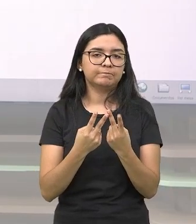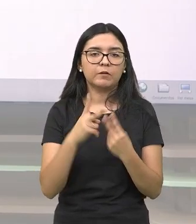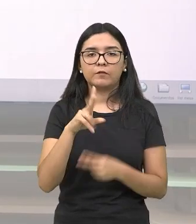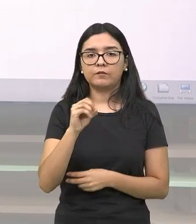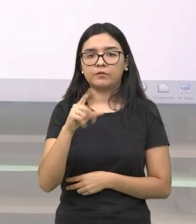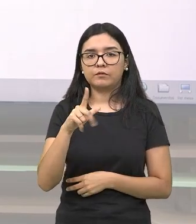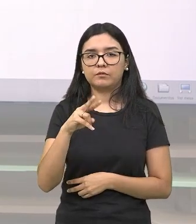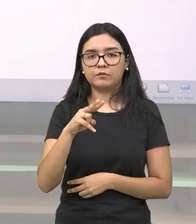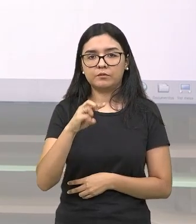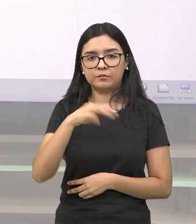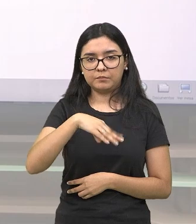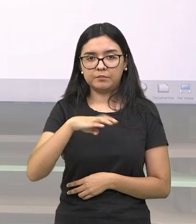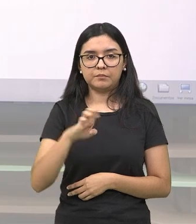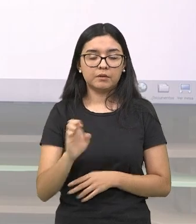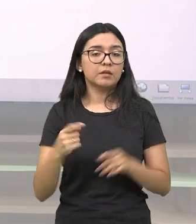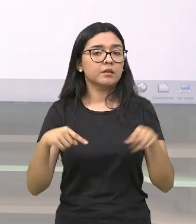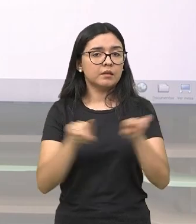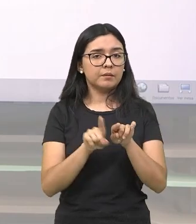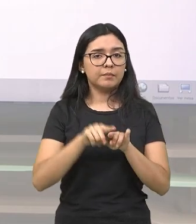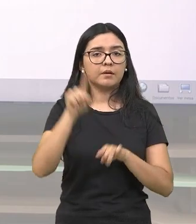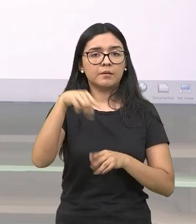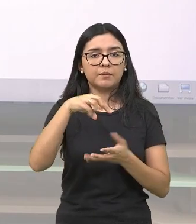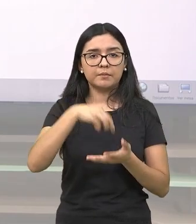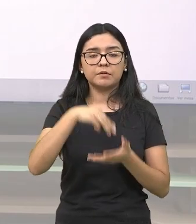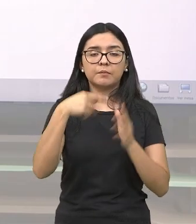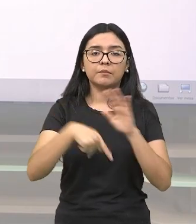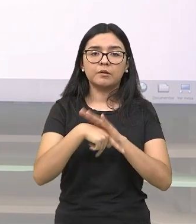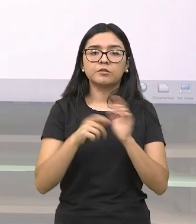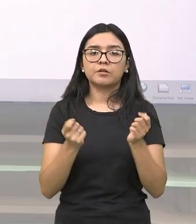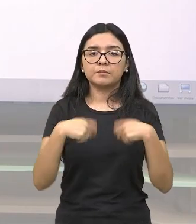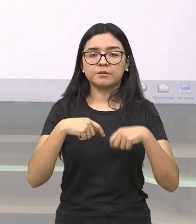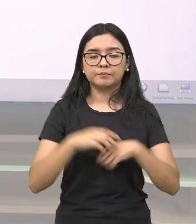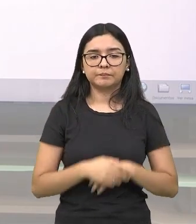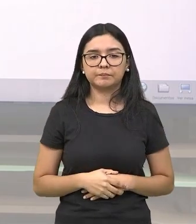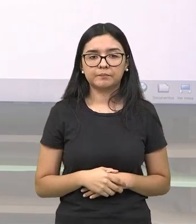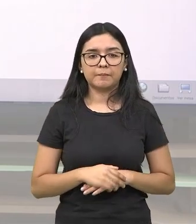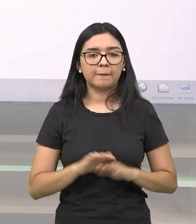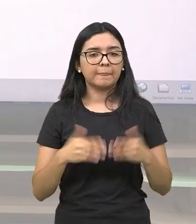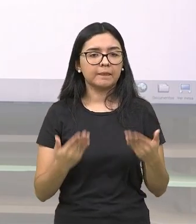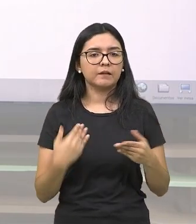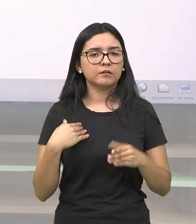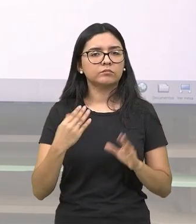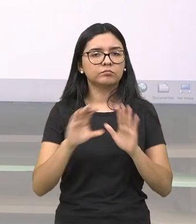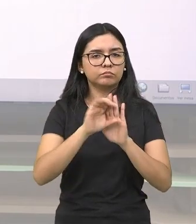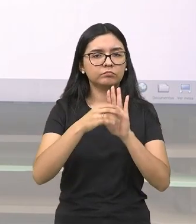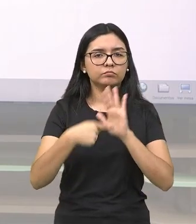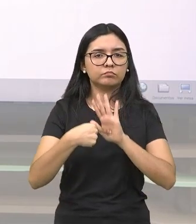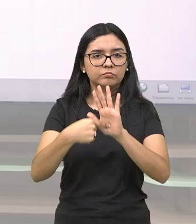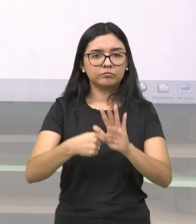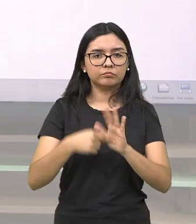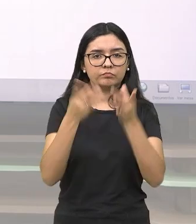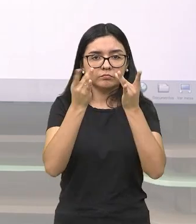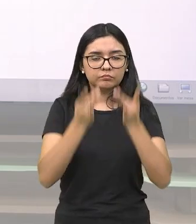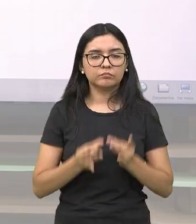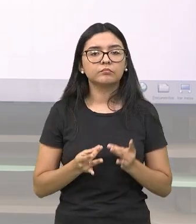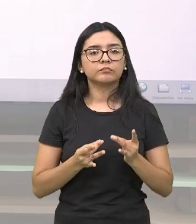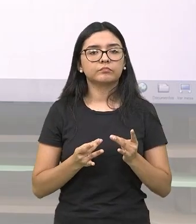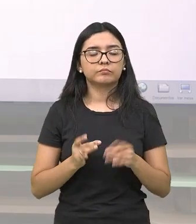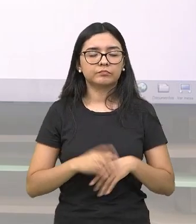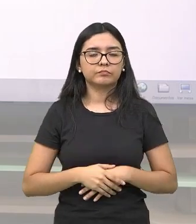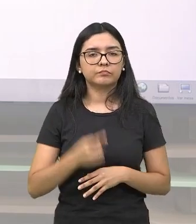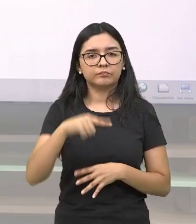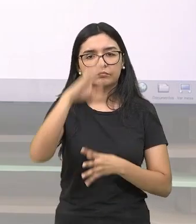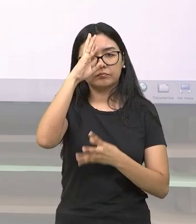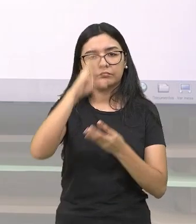volume também é uma medida de capacidade. Legal? Vamos definir essa medida de capacidade de uma maneira aqui bem tranquila para